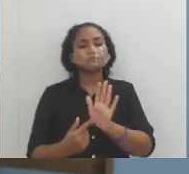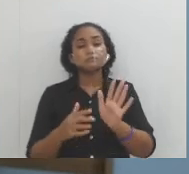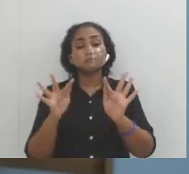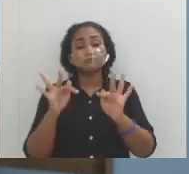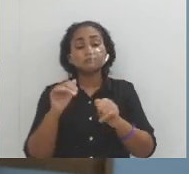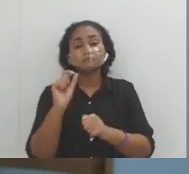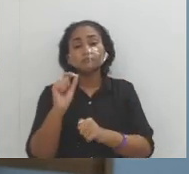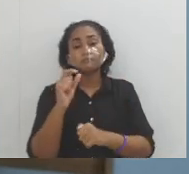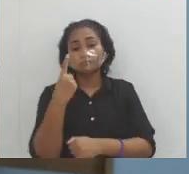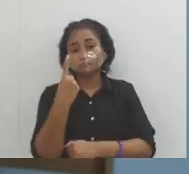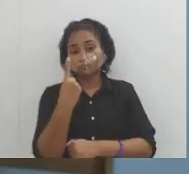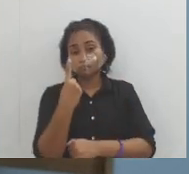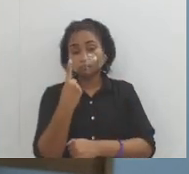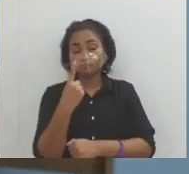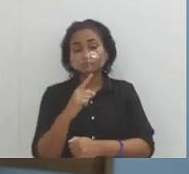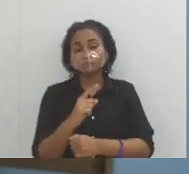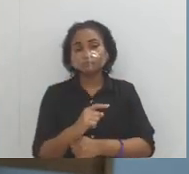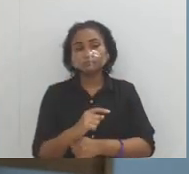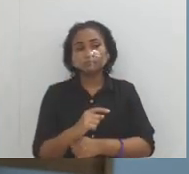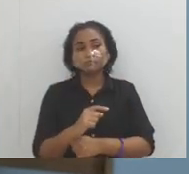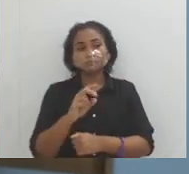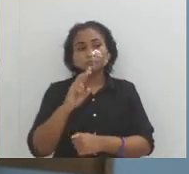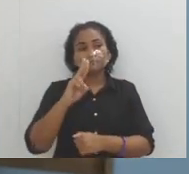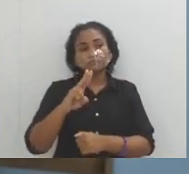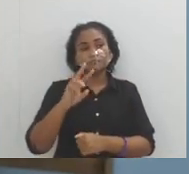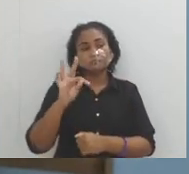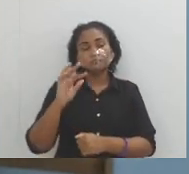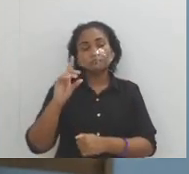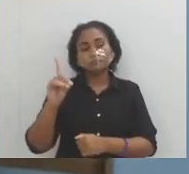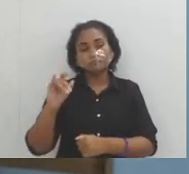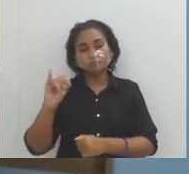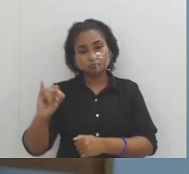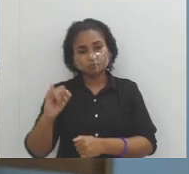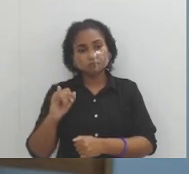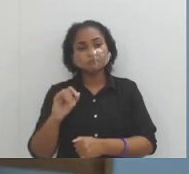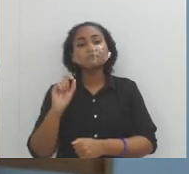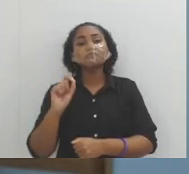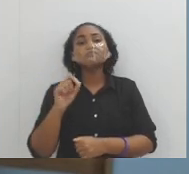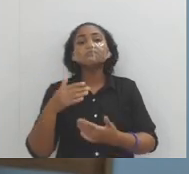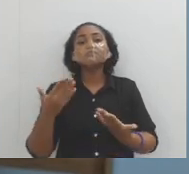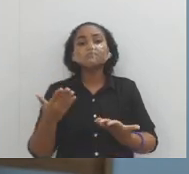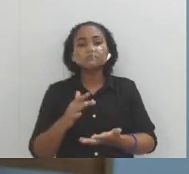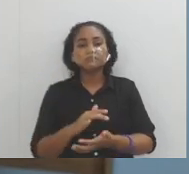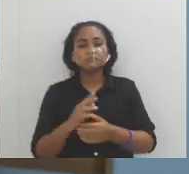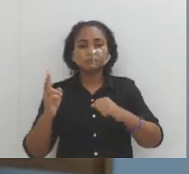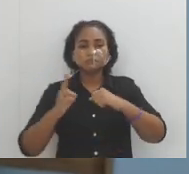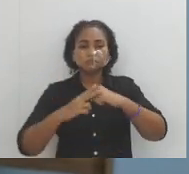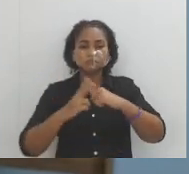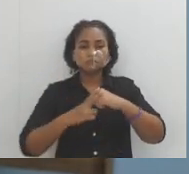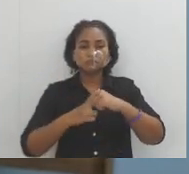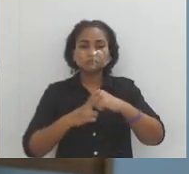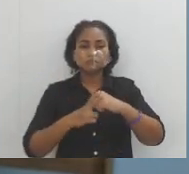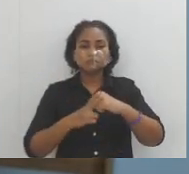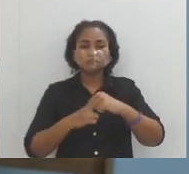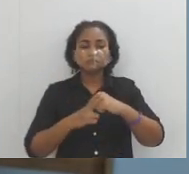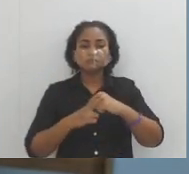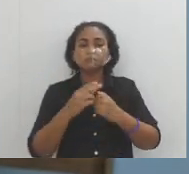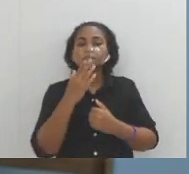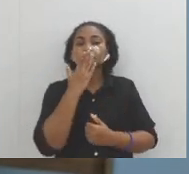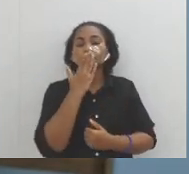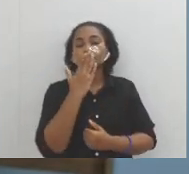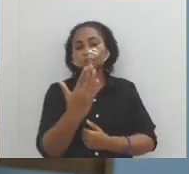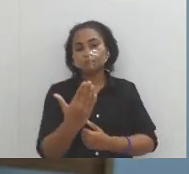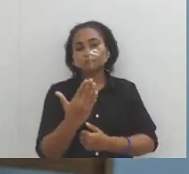finalizar, nós temos um que ele é transitivo, direto e indireto ao mesmo tempo, que é o verbo